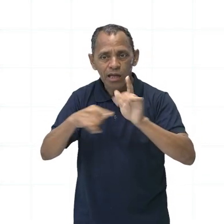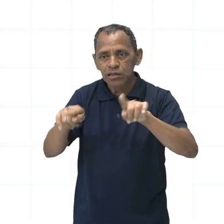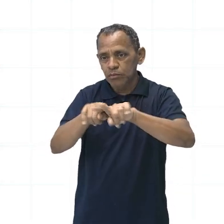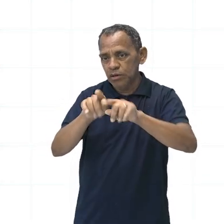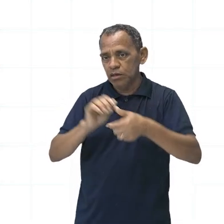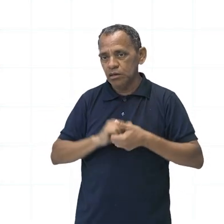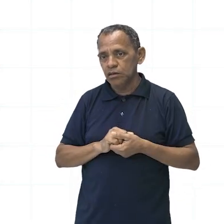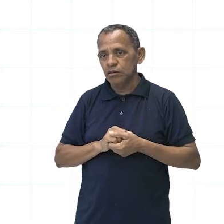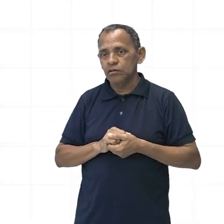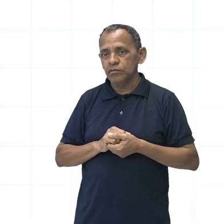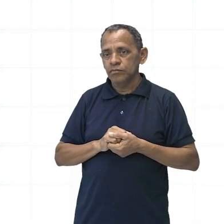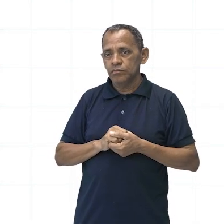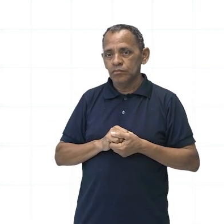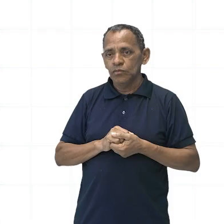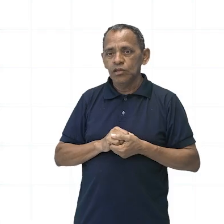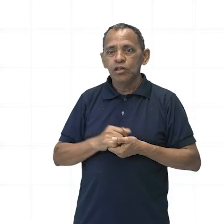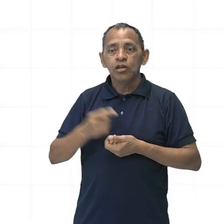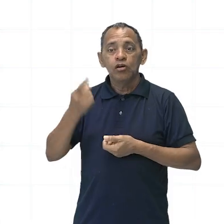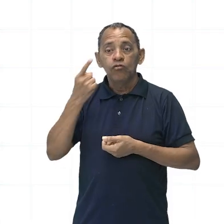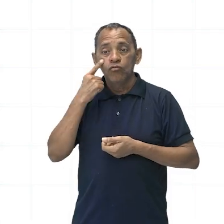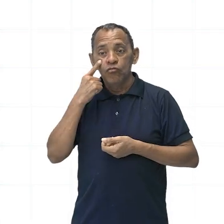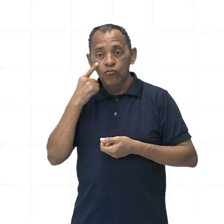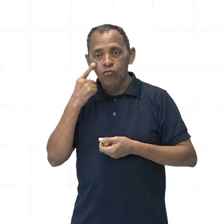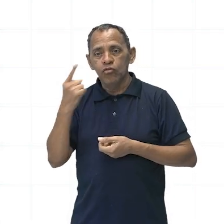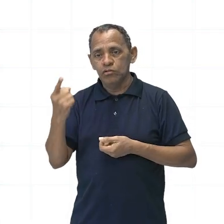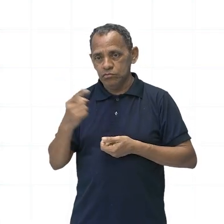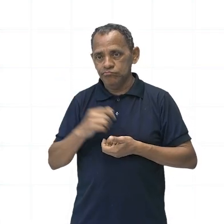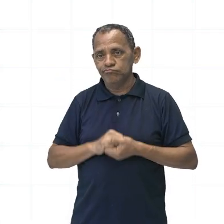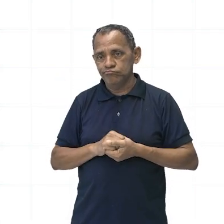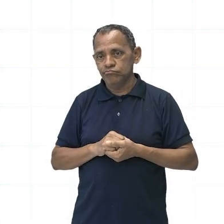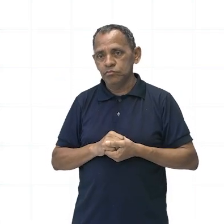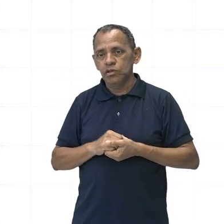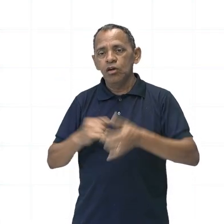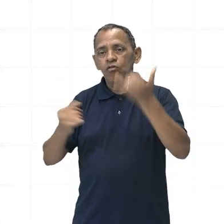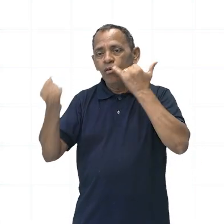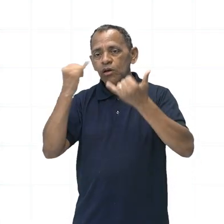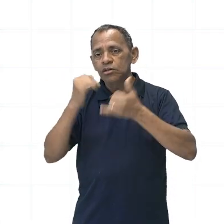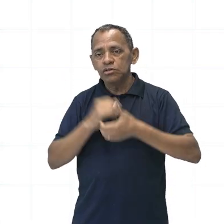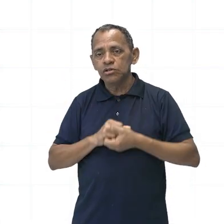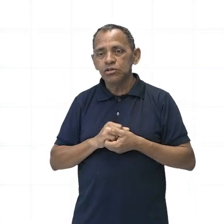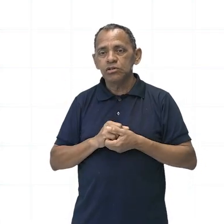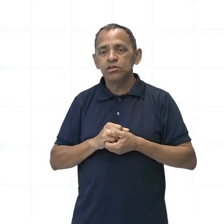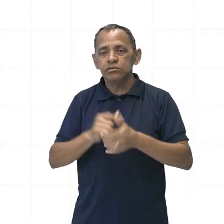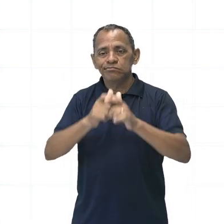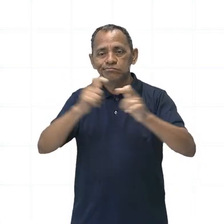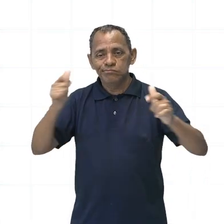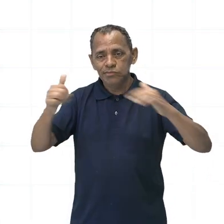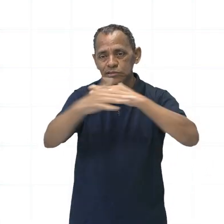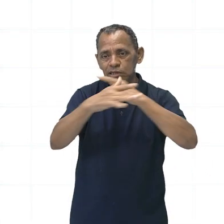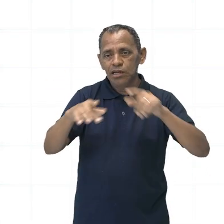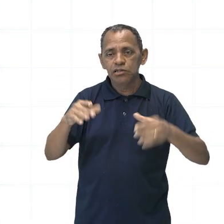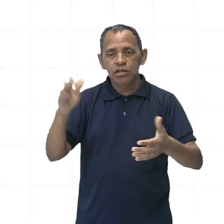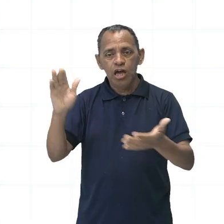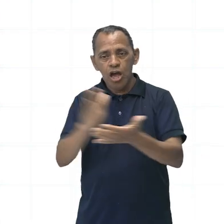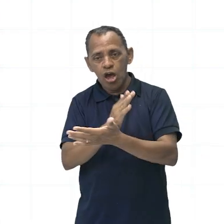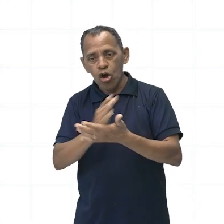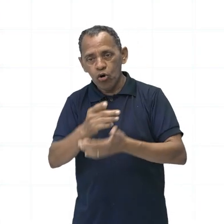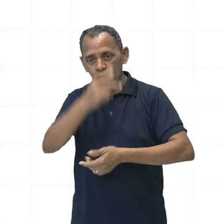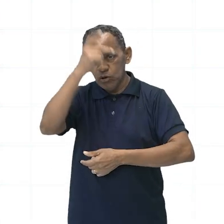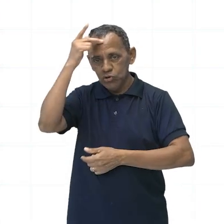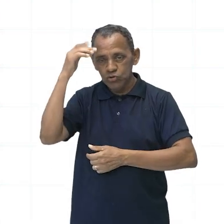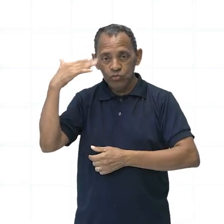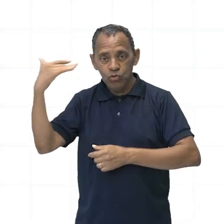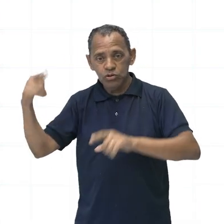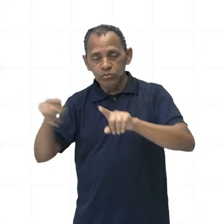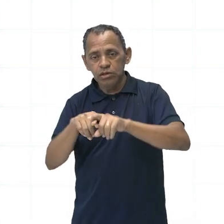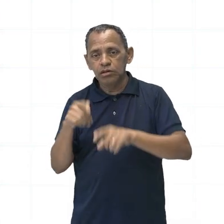pobres das periferias das grandes cidades. E agora vamos citar alguns nomes de rappers